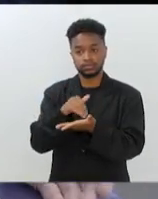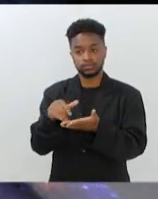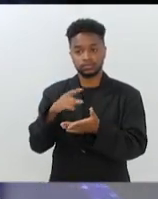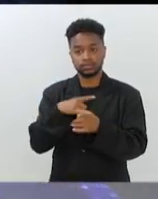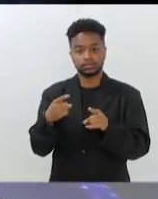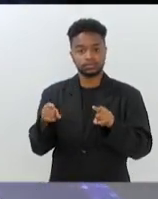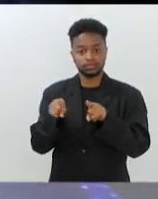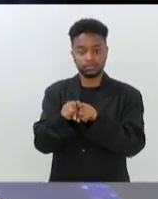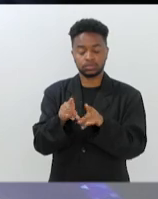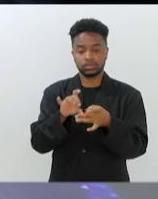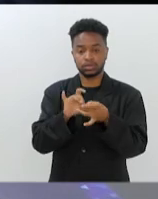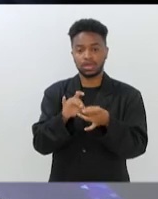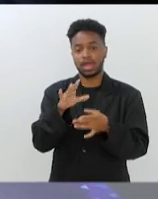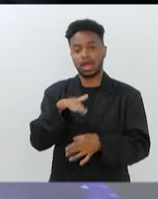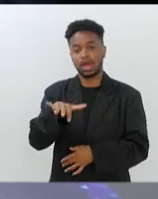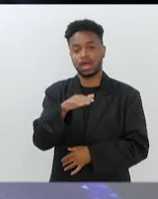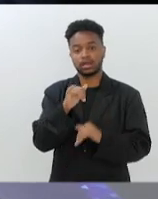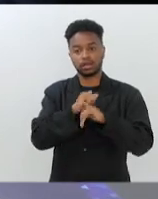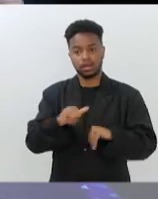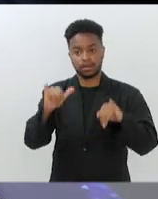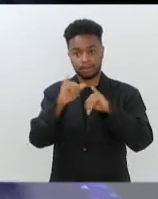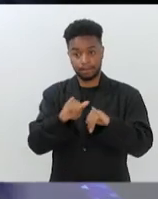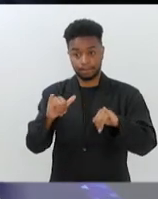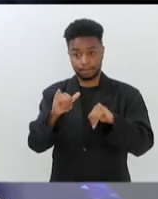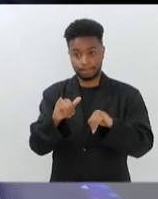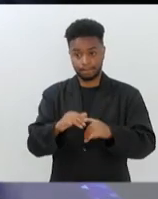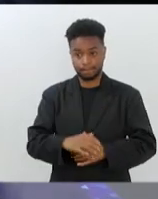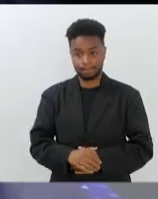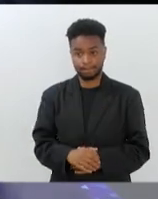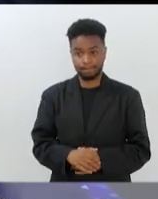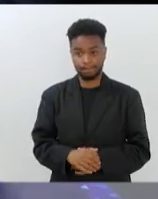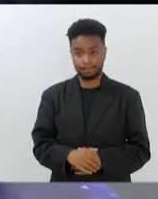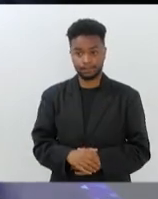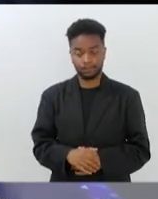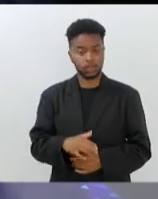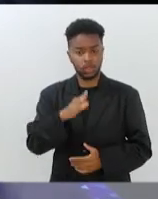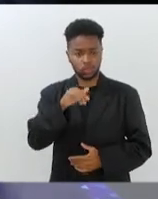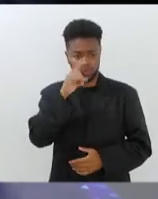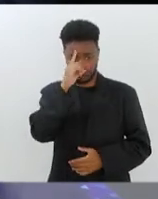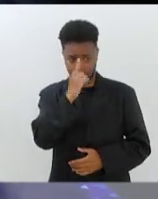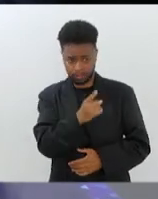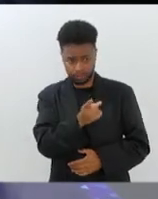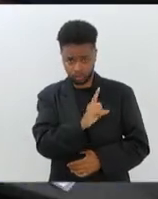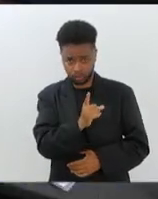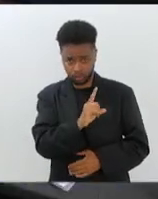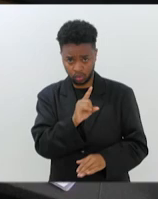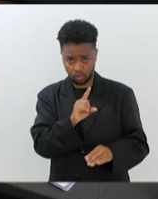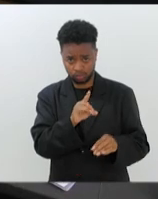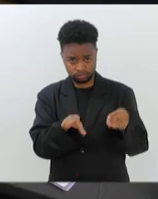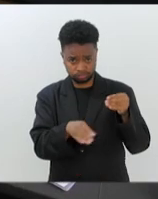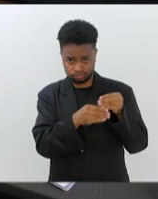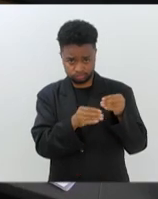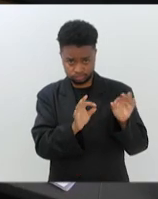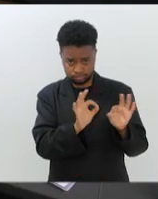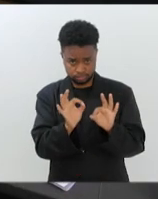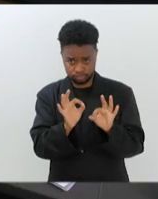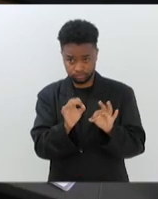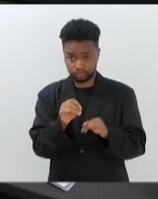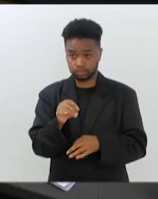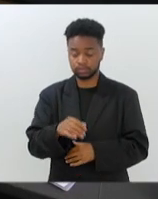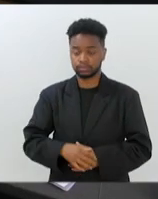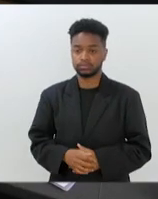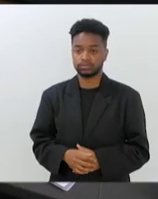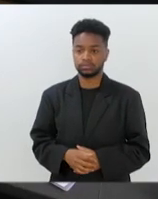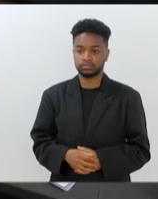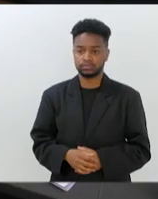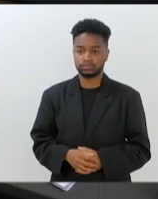ligação com aquela área de campanha mas qu um comando deum secretário para incluir no veículo qu sen Quando o senhor menciona